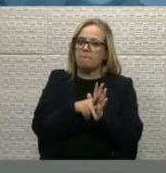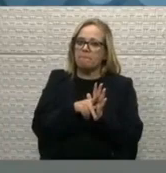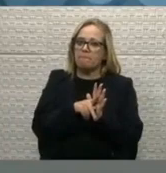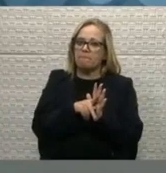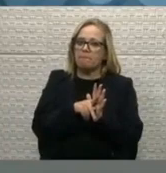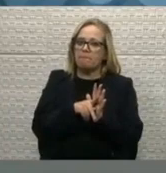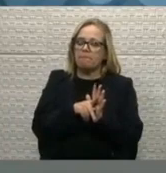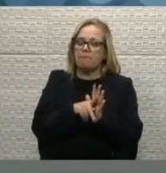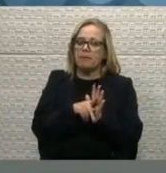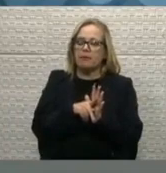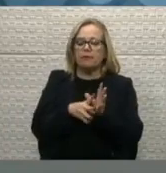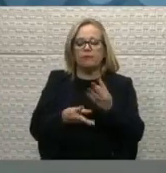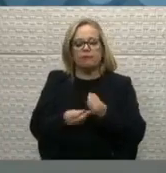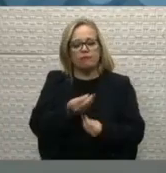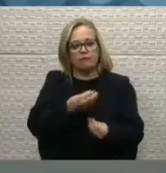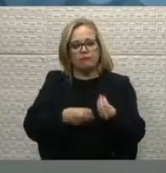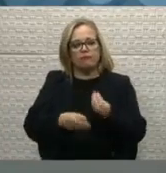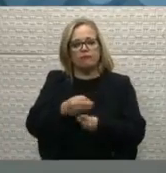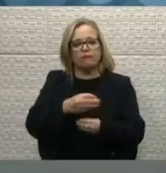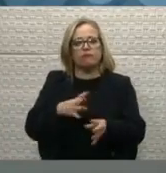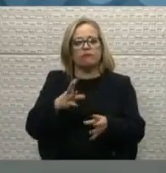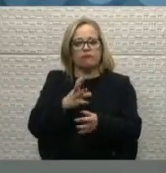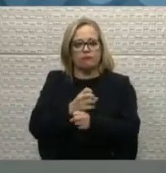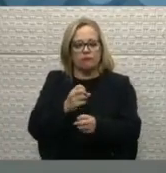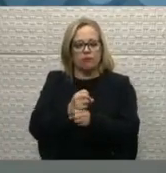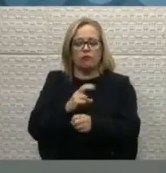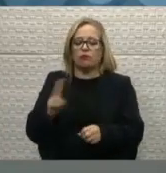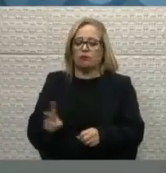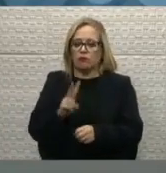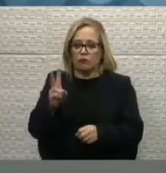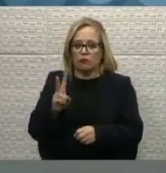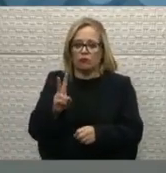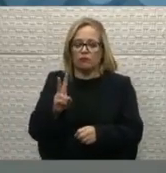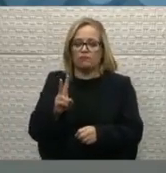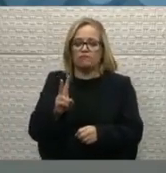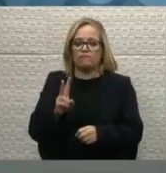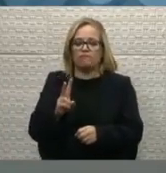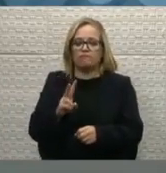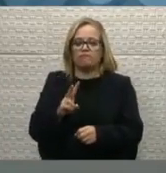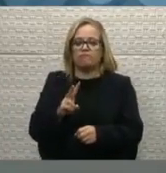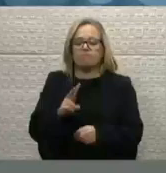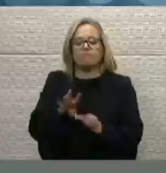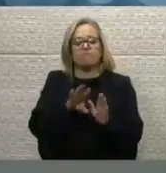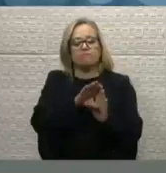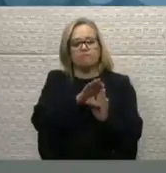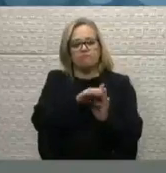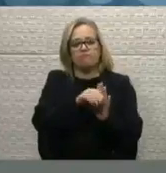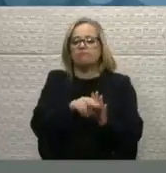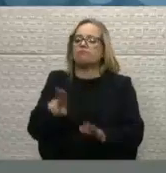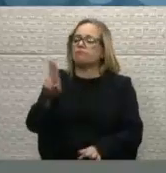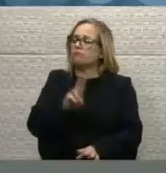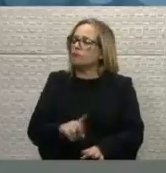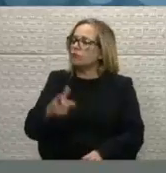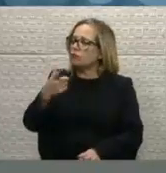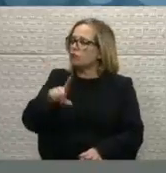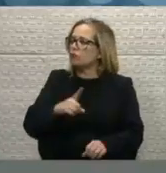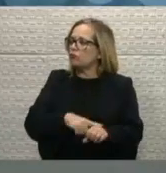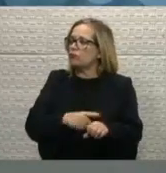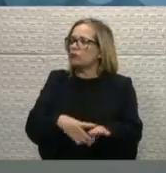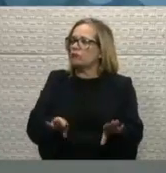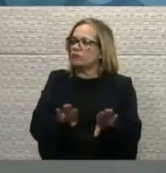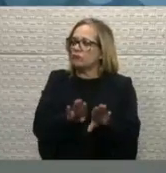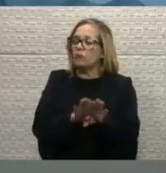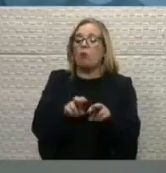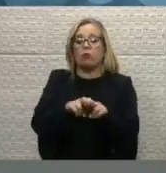desses métodos vão envolver cálculo de autovalores e autovetores. Então, esse conceito ele é aplicado em outras situações. Por isso